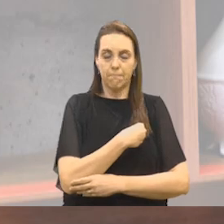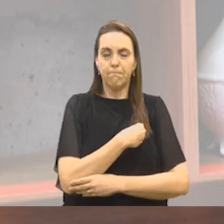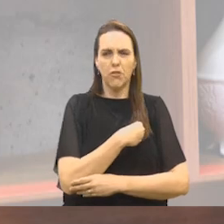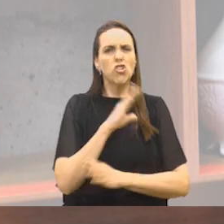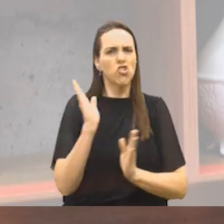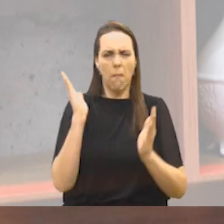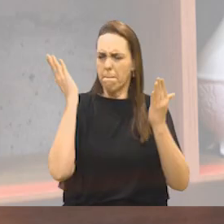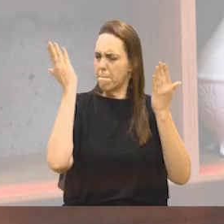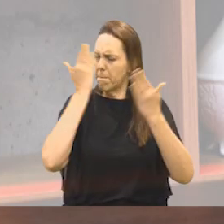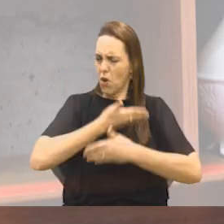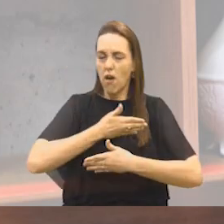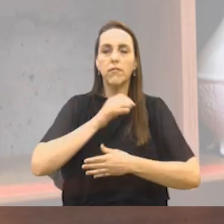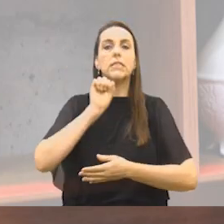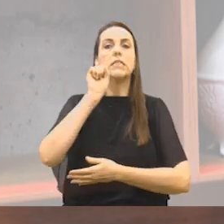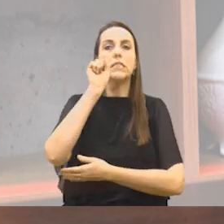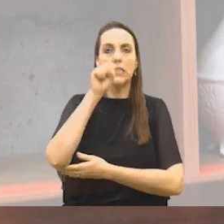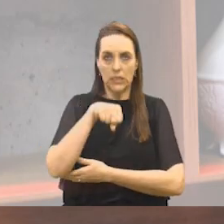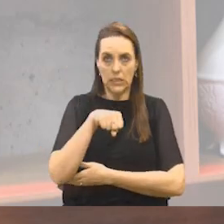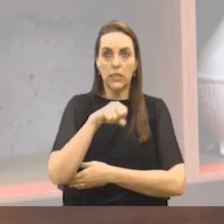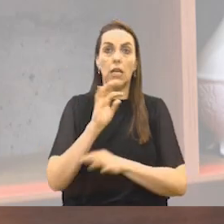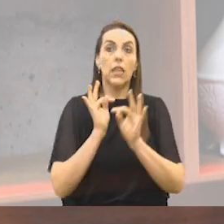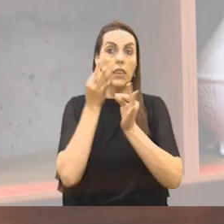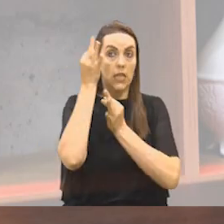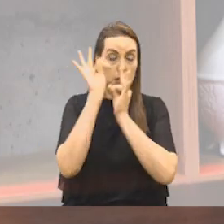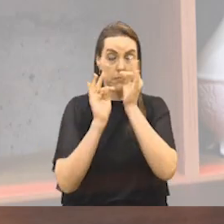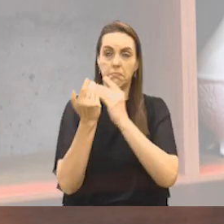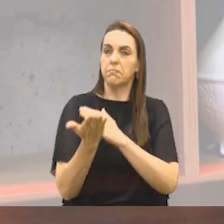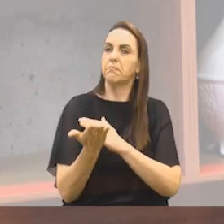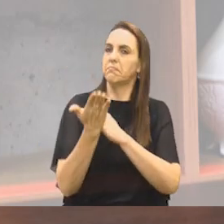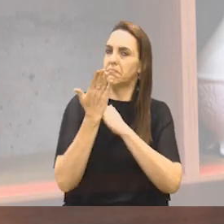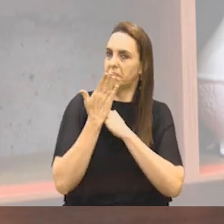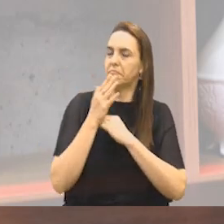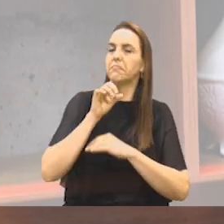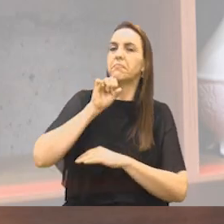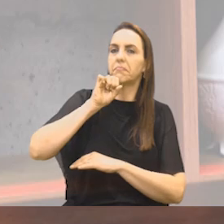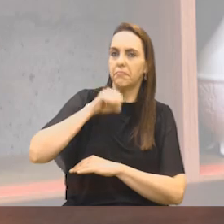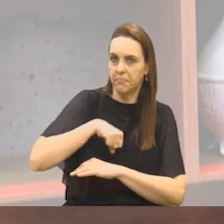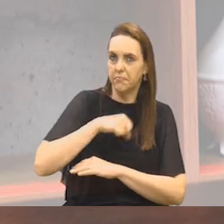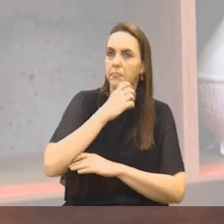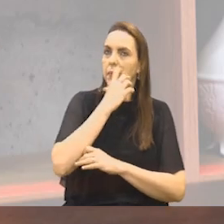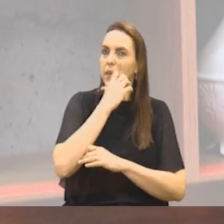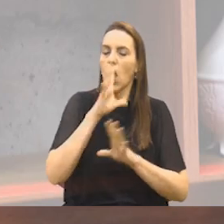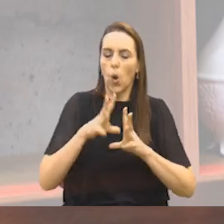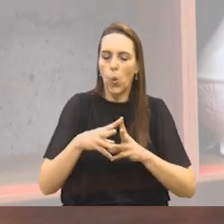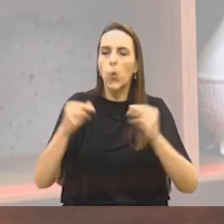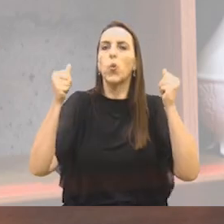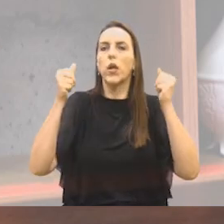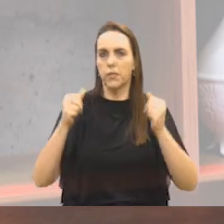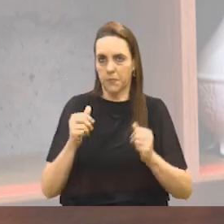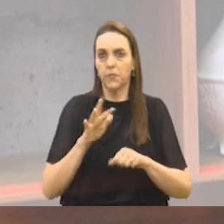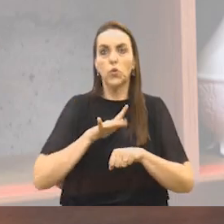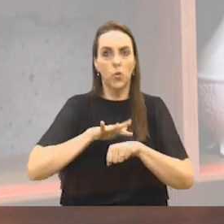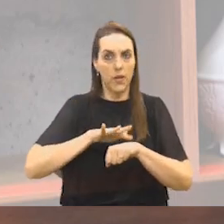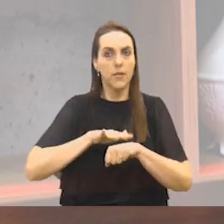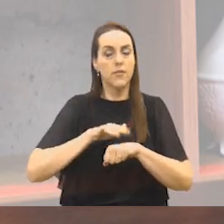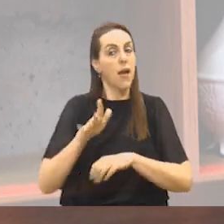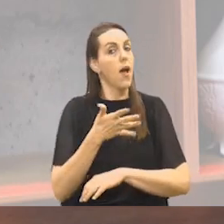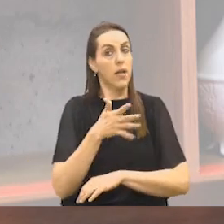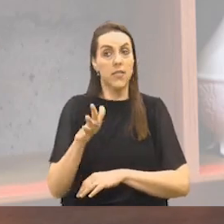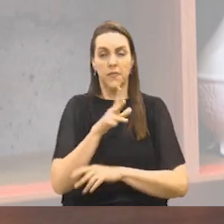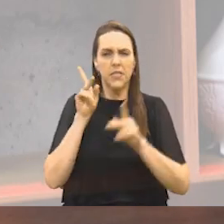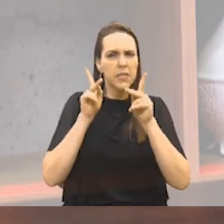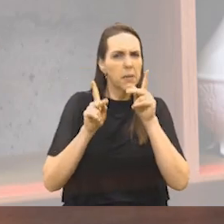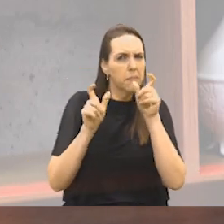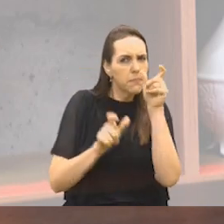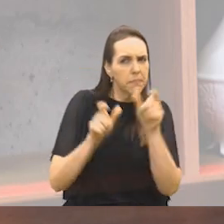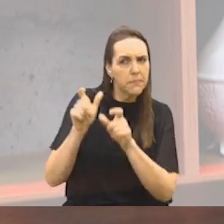da medicina. Já é comprovado de que sim, uma terapia ela contribui muitas vezes para a cura de uma doença. Às